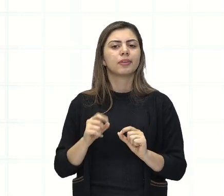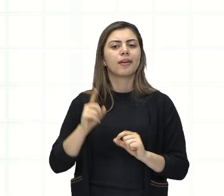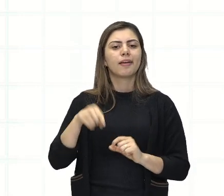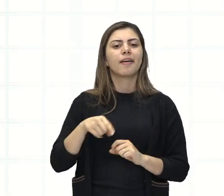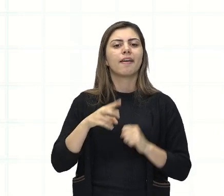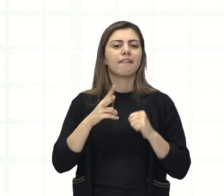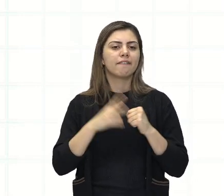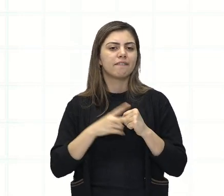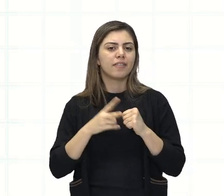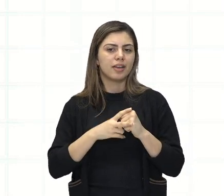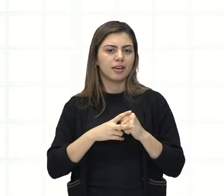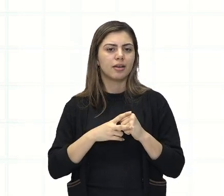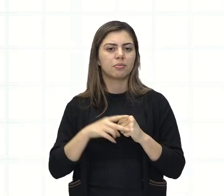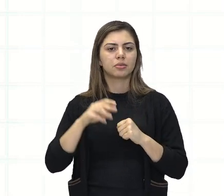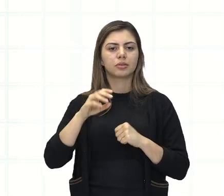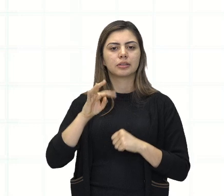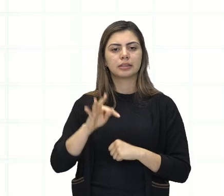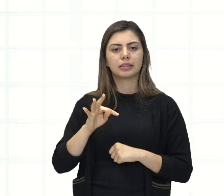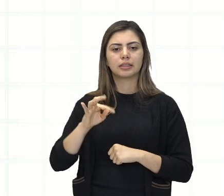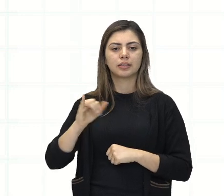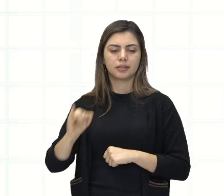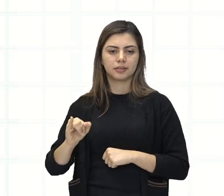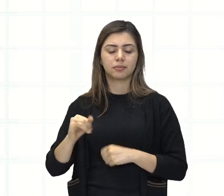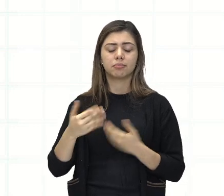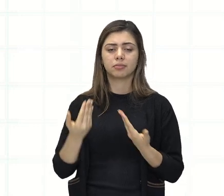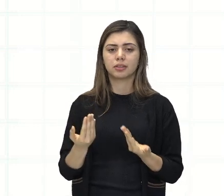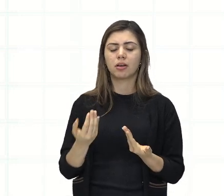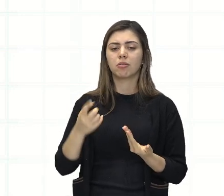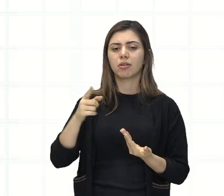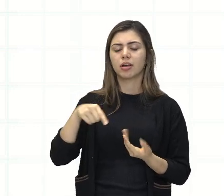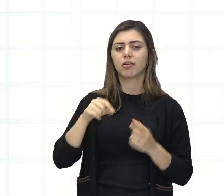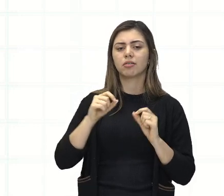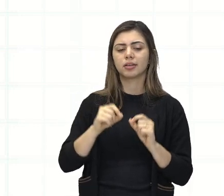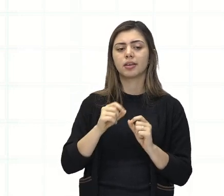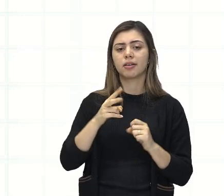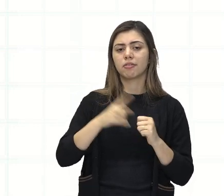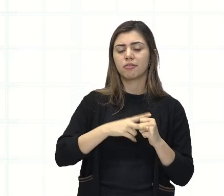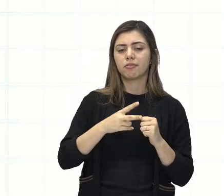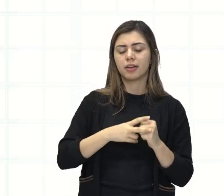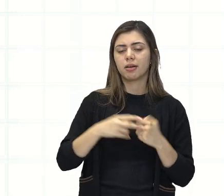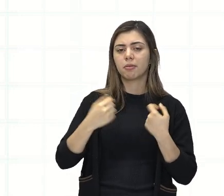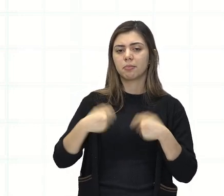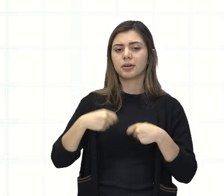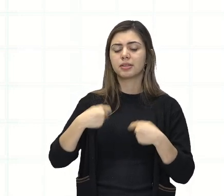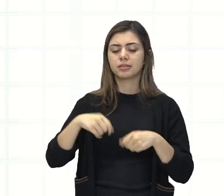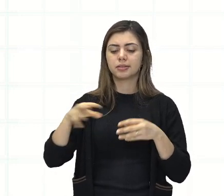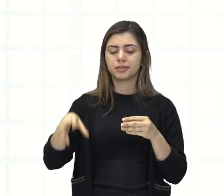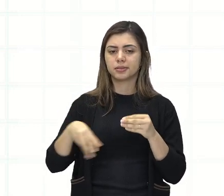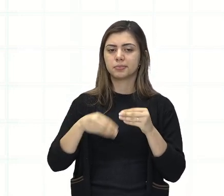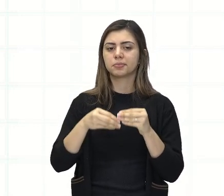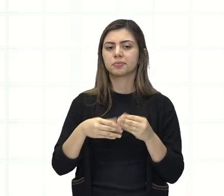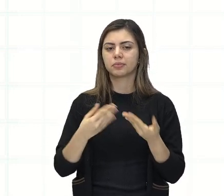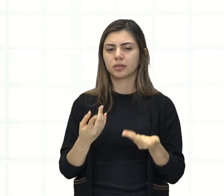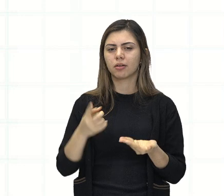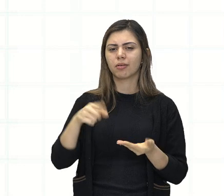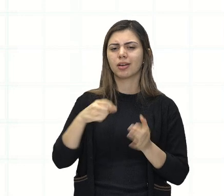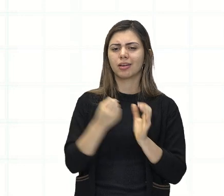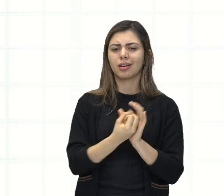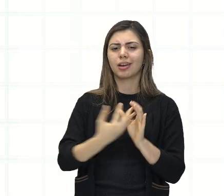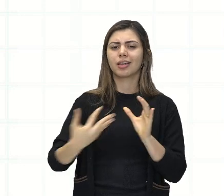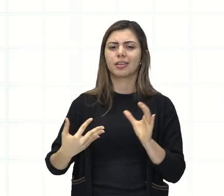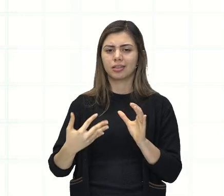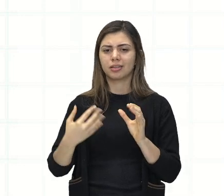transitivo indireto. É aquele que precisa, né? O verbo transitivo indireto tem como característica a necessidade